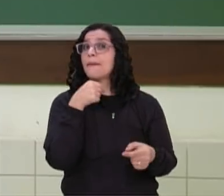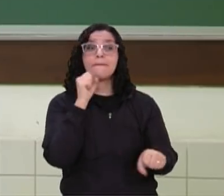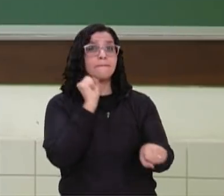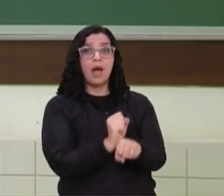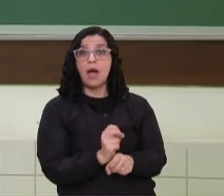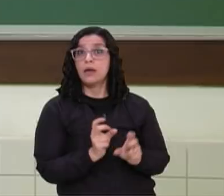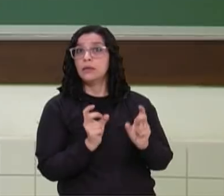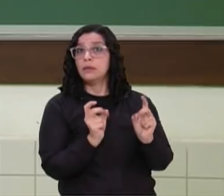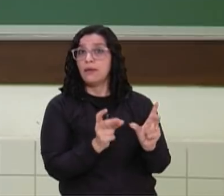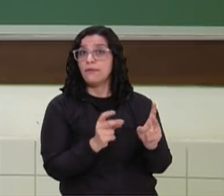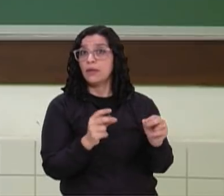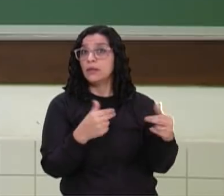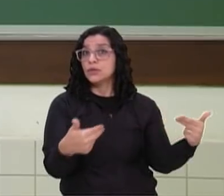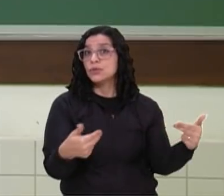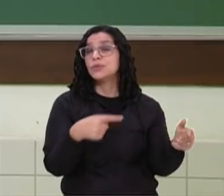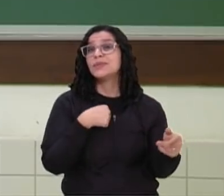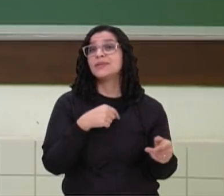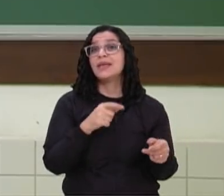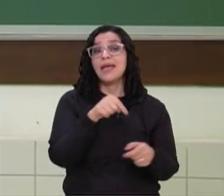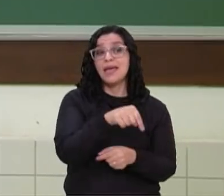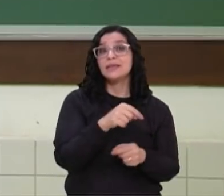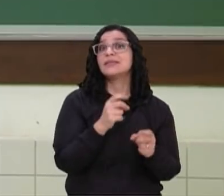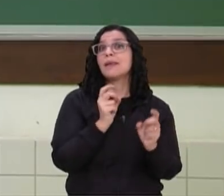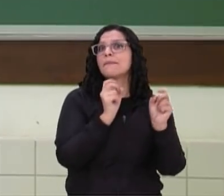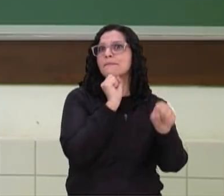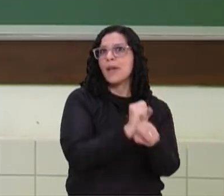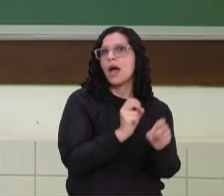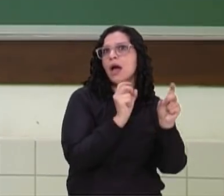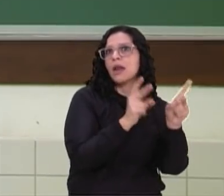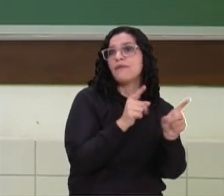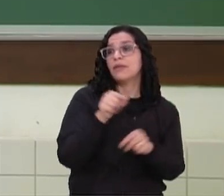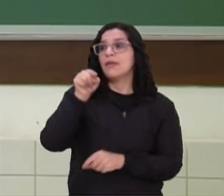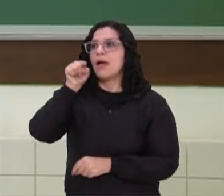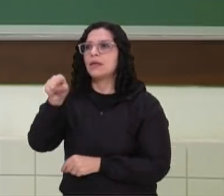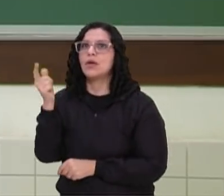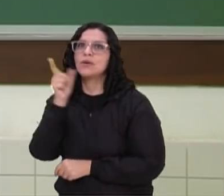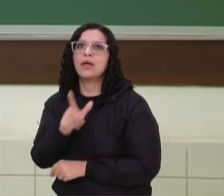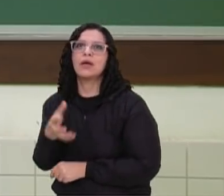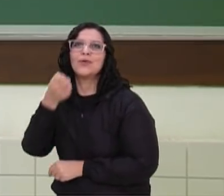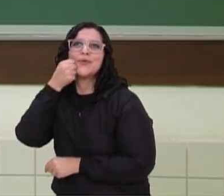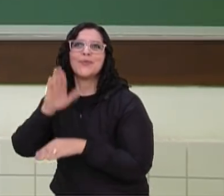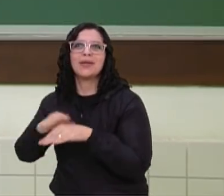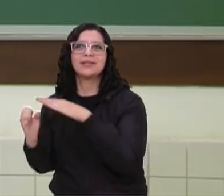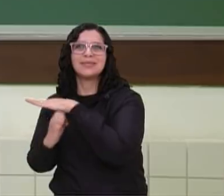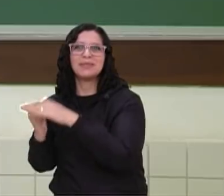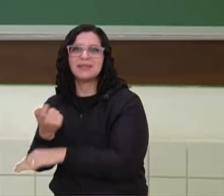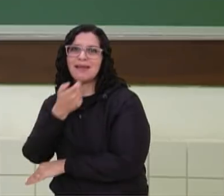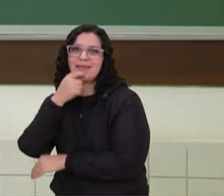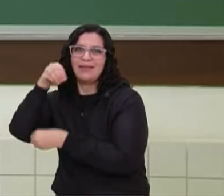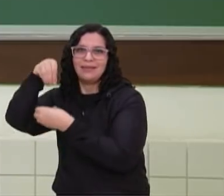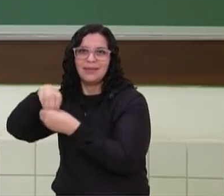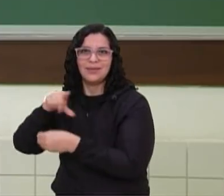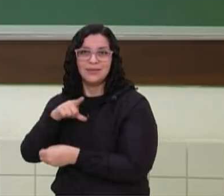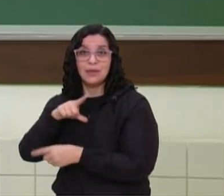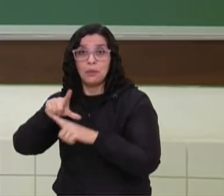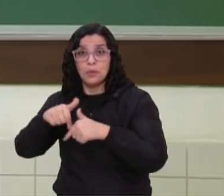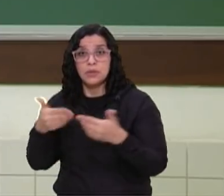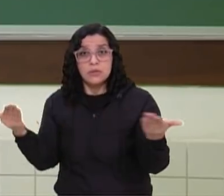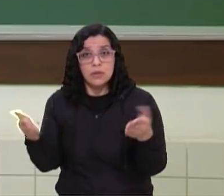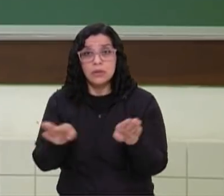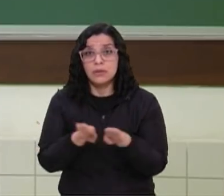fazer um comércio que poderia dar lucro para a Inglaterra, certo? E impedindo assim, justamente se